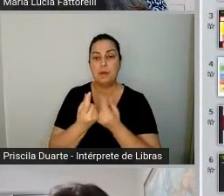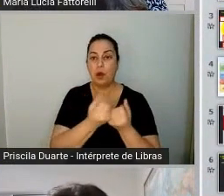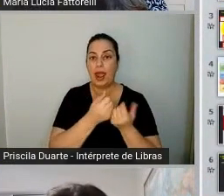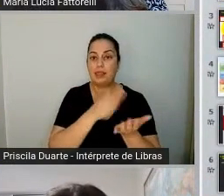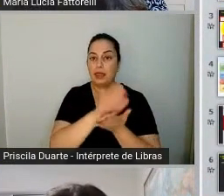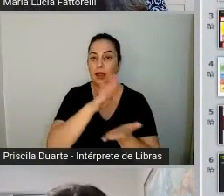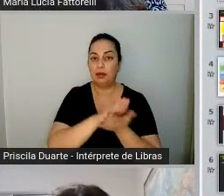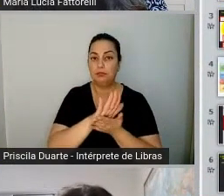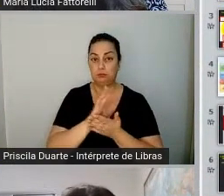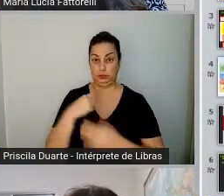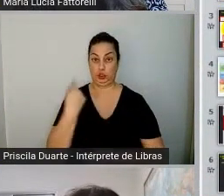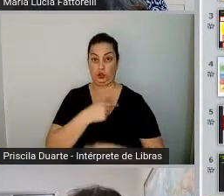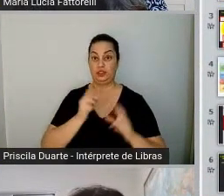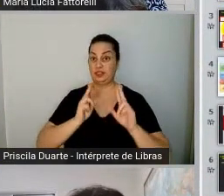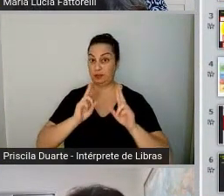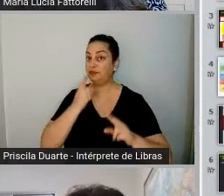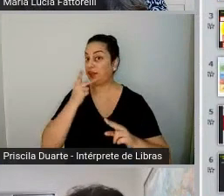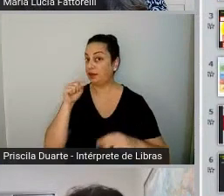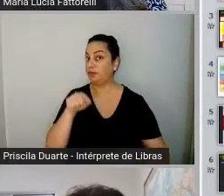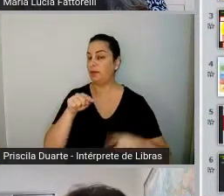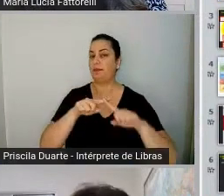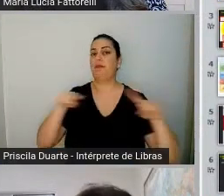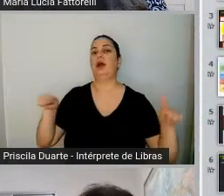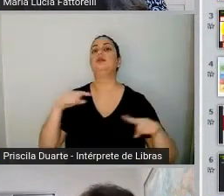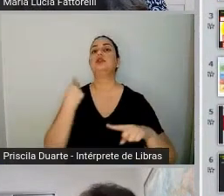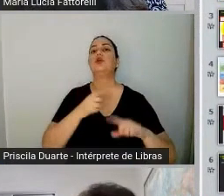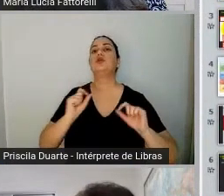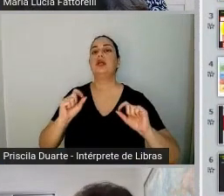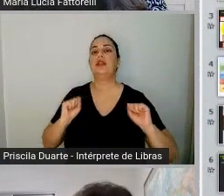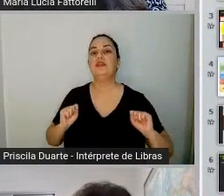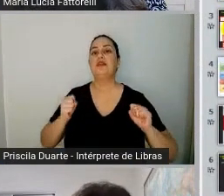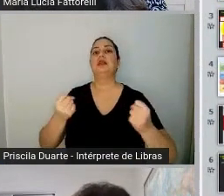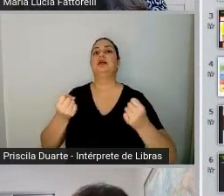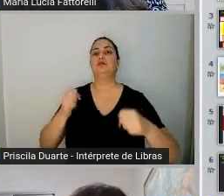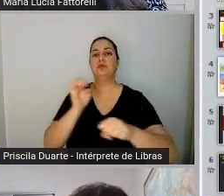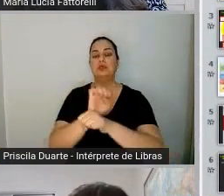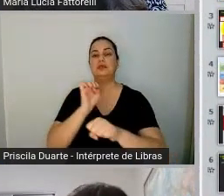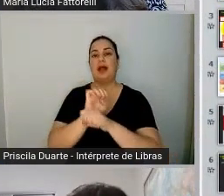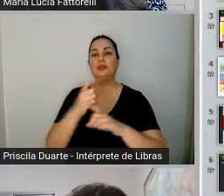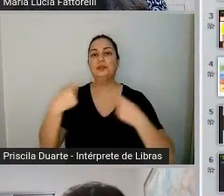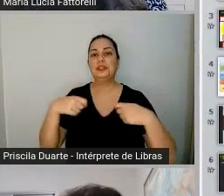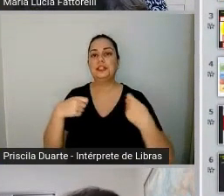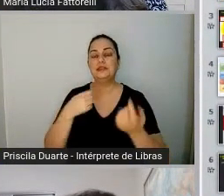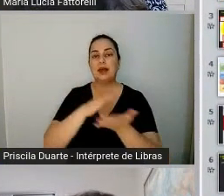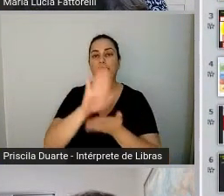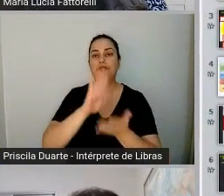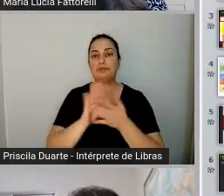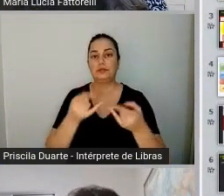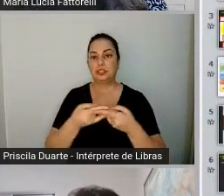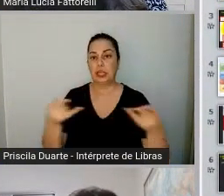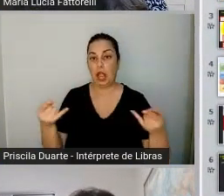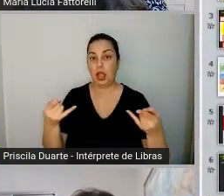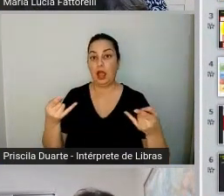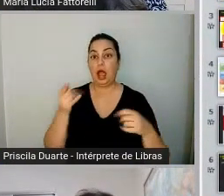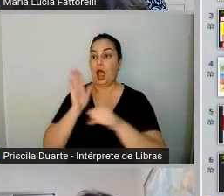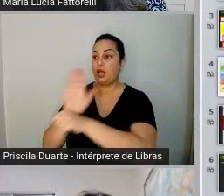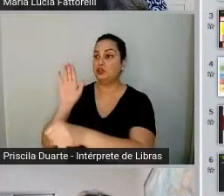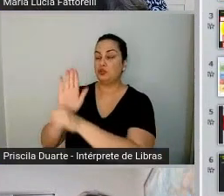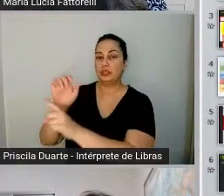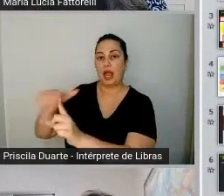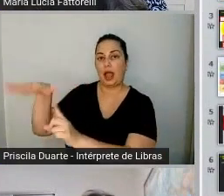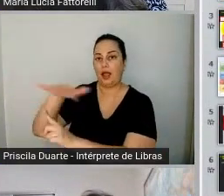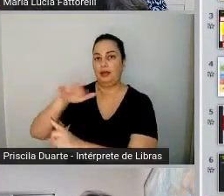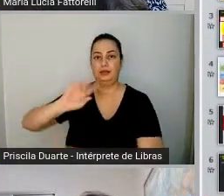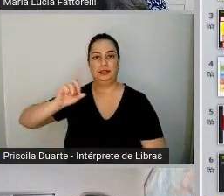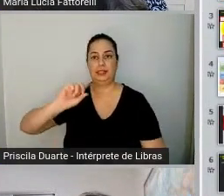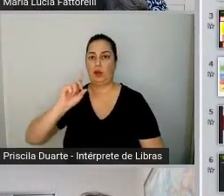gente defende que o Estado emita moeda para financiar investimento social e não para pagar dívida, como eles defendem,